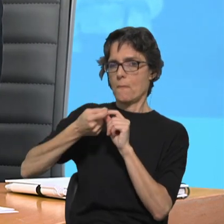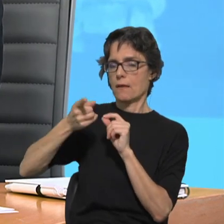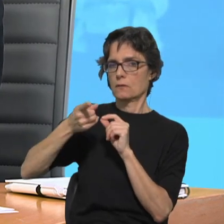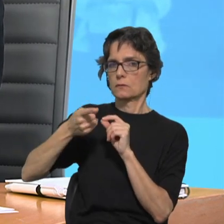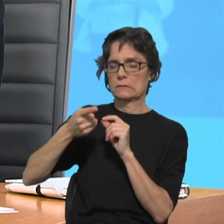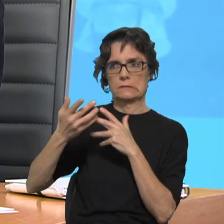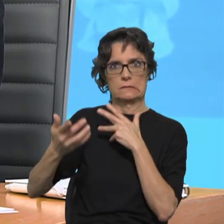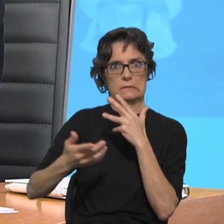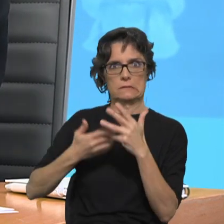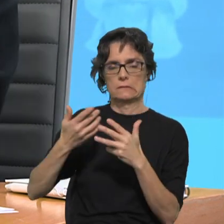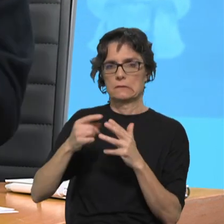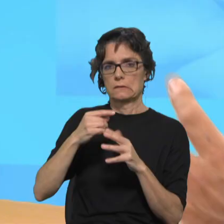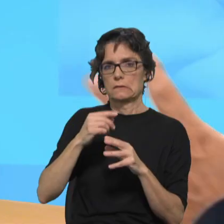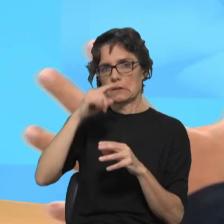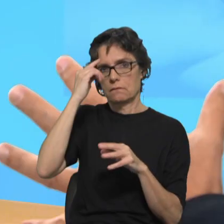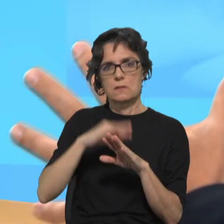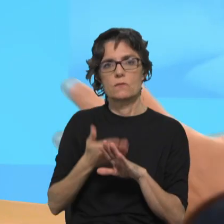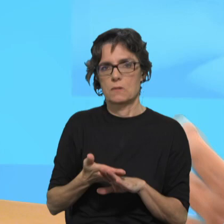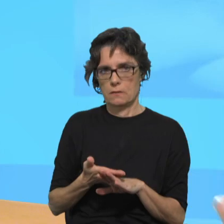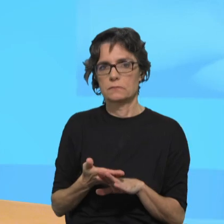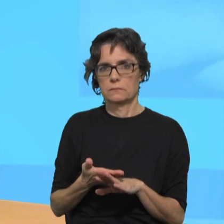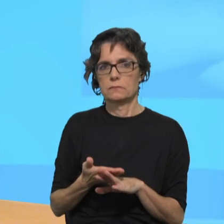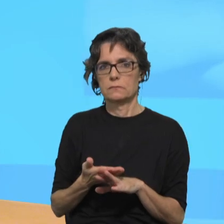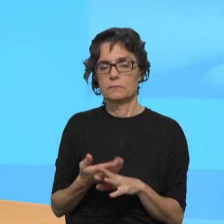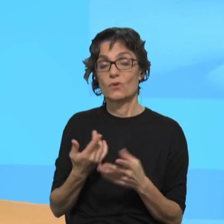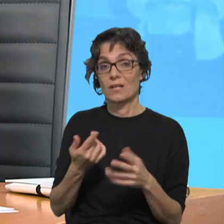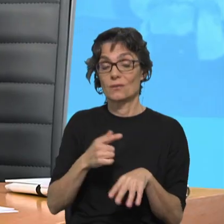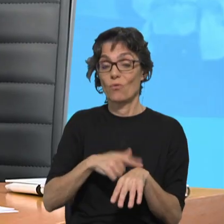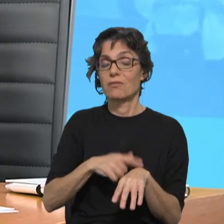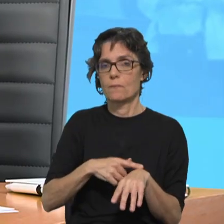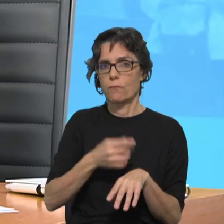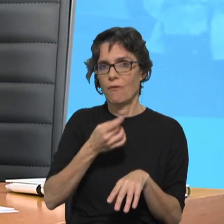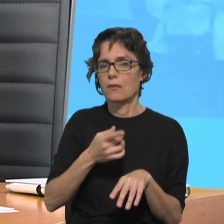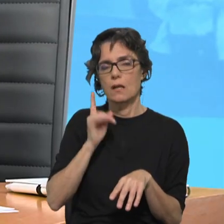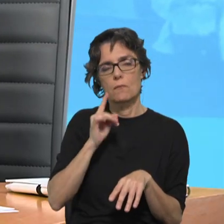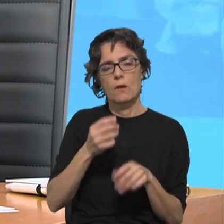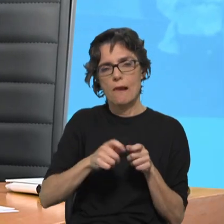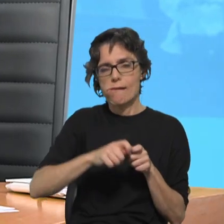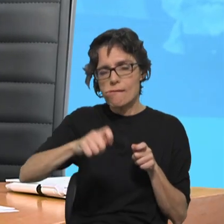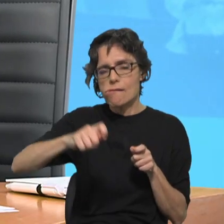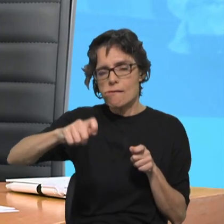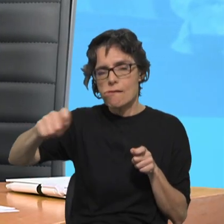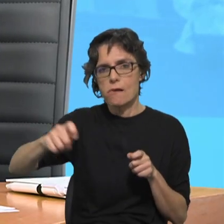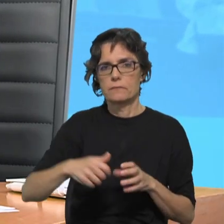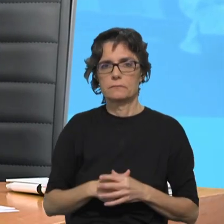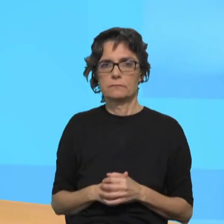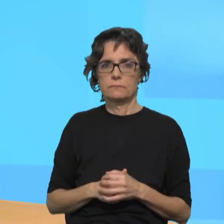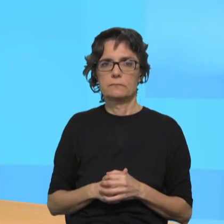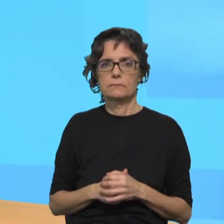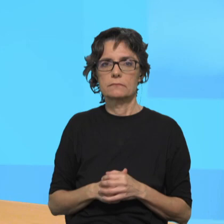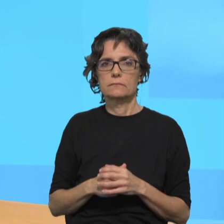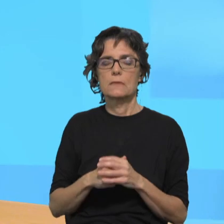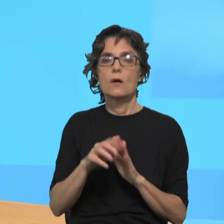tomar uma decisão. Por isso, quanto mais dilatarmos o espaço de tempo, melhor. E a terminar este programa fica